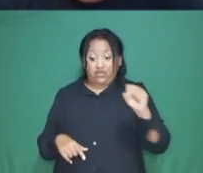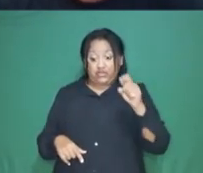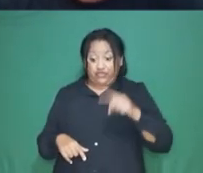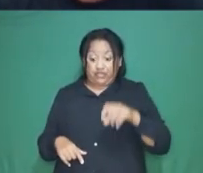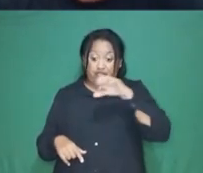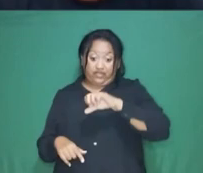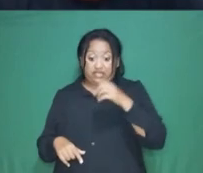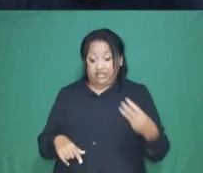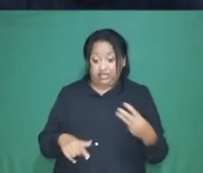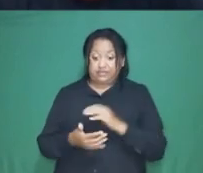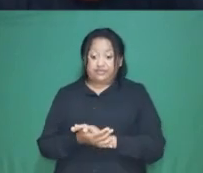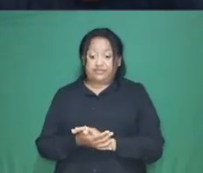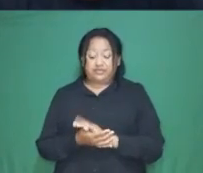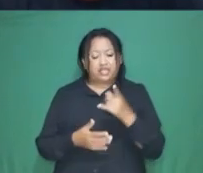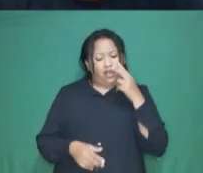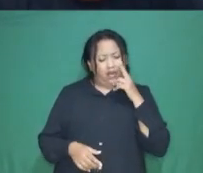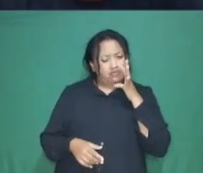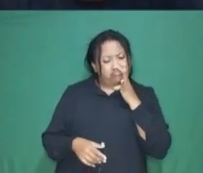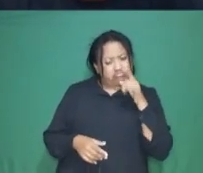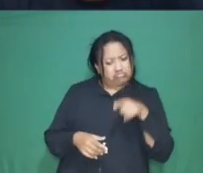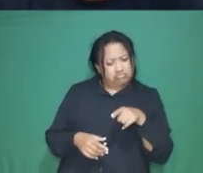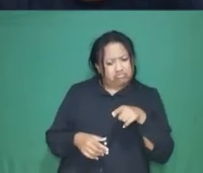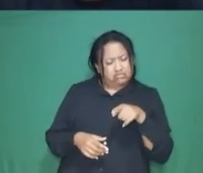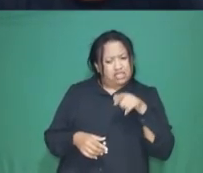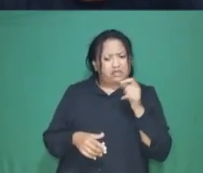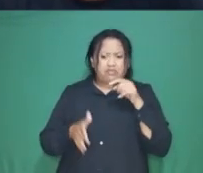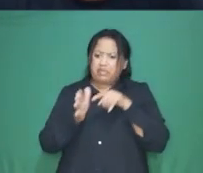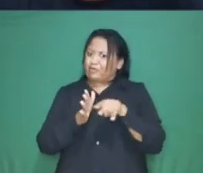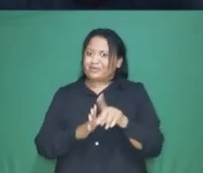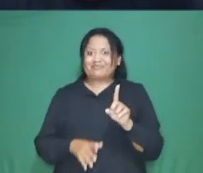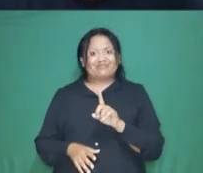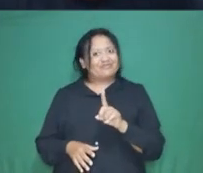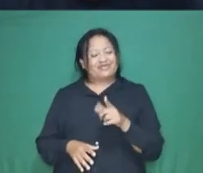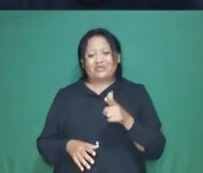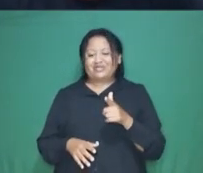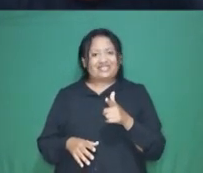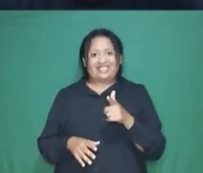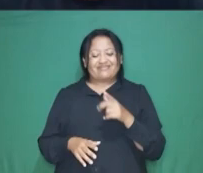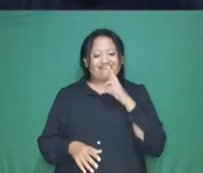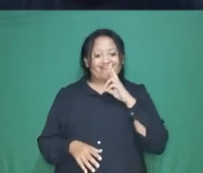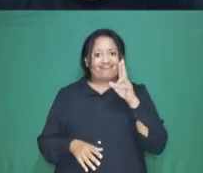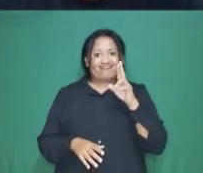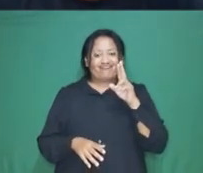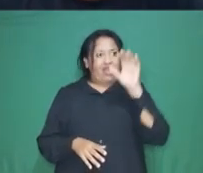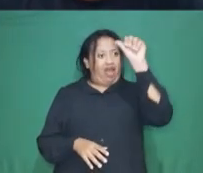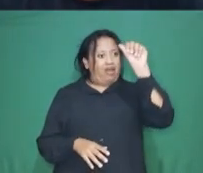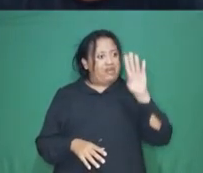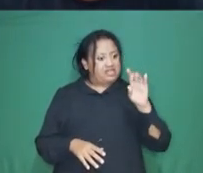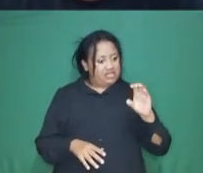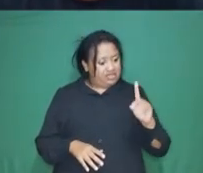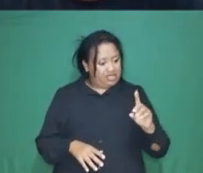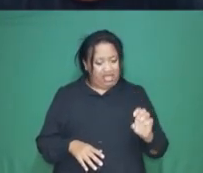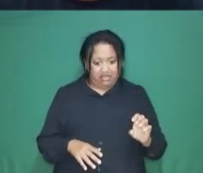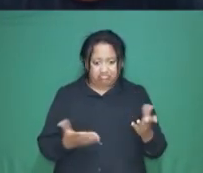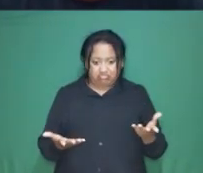98,903 verificamos assim pessoal que essa questão ela não possui alternativa Por quê Qual